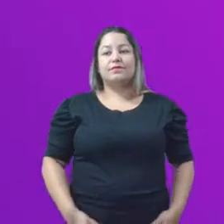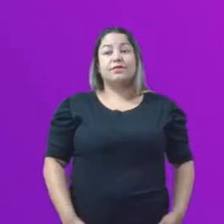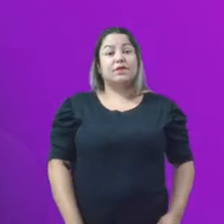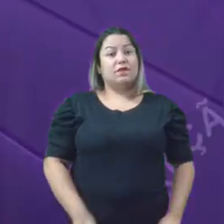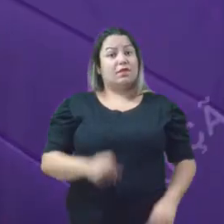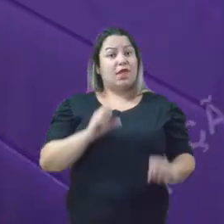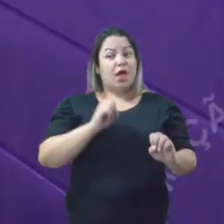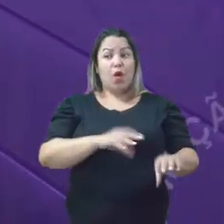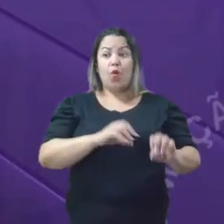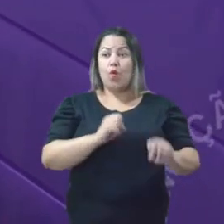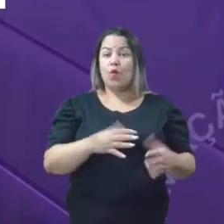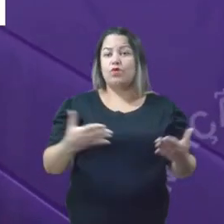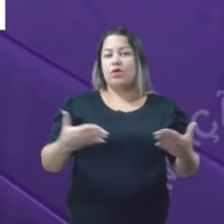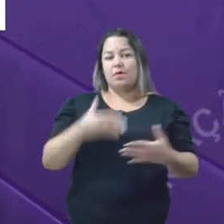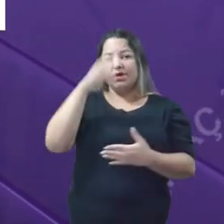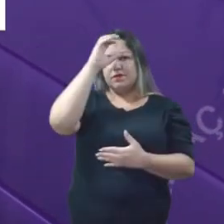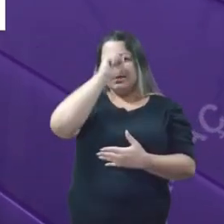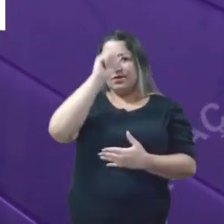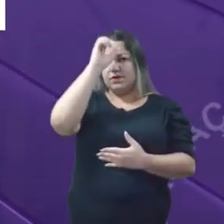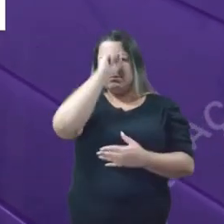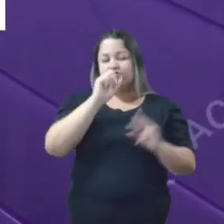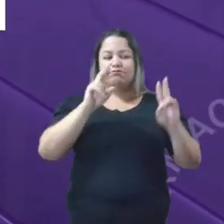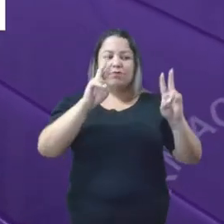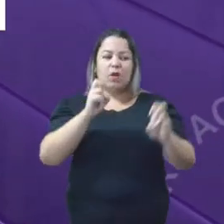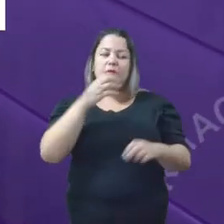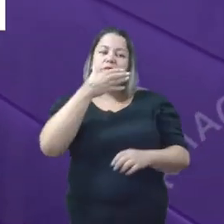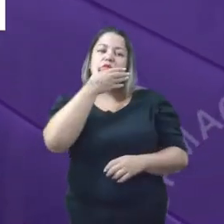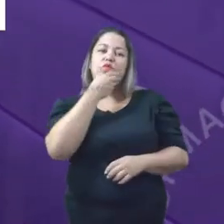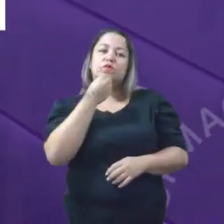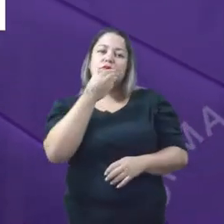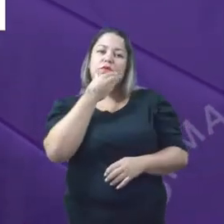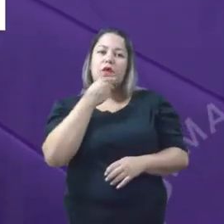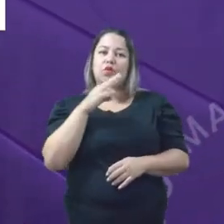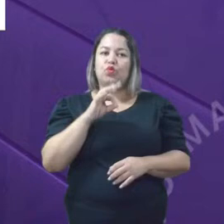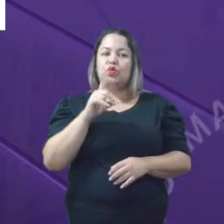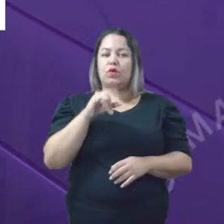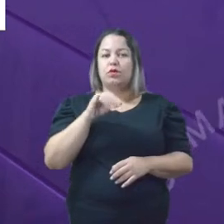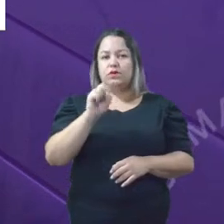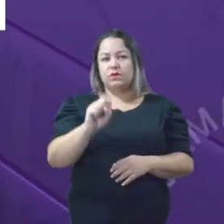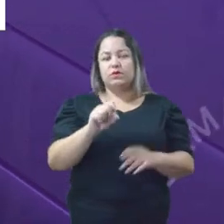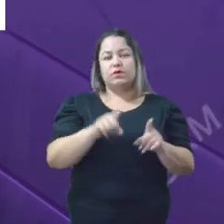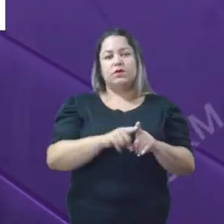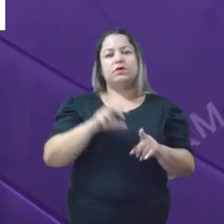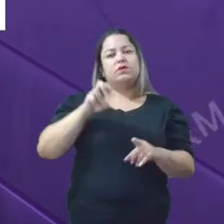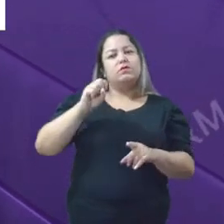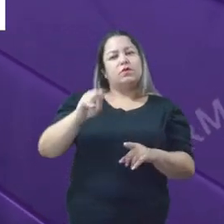Na aula de hoje aprendemos sobre as masculinidades tóxicas e seu